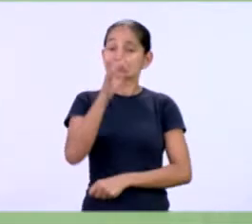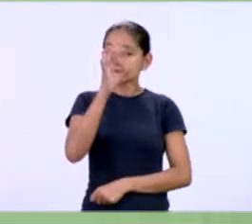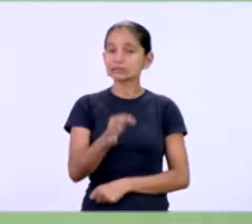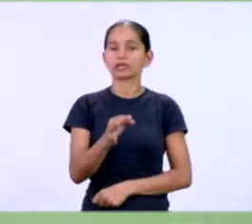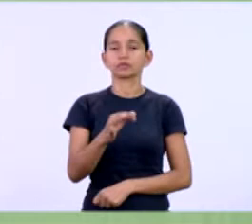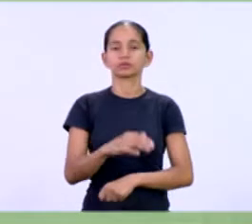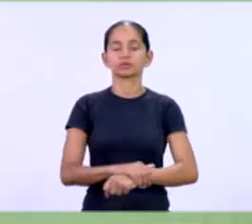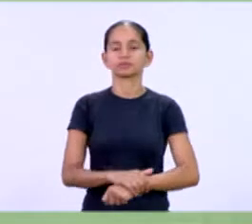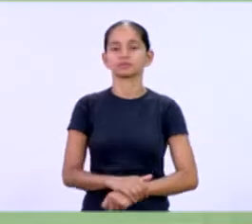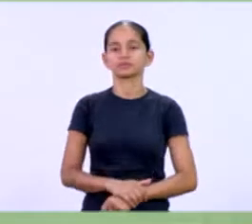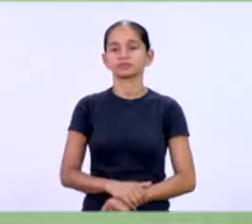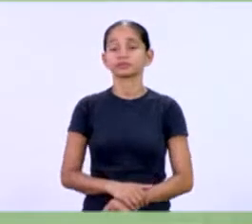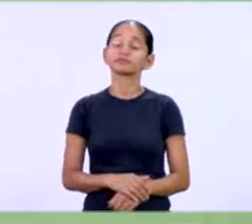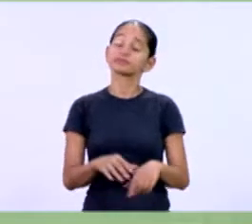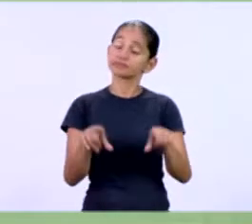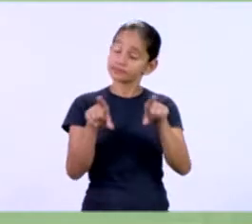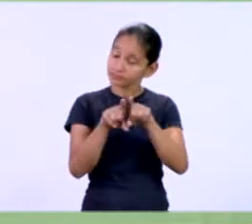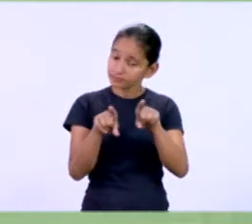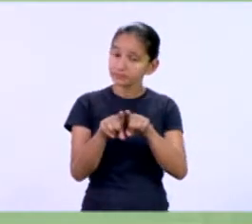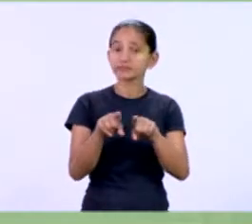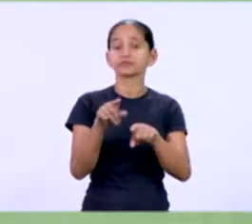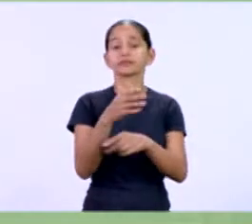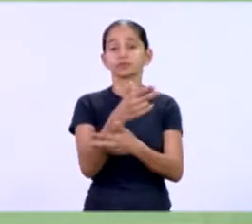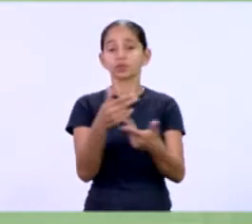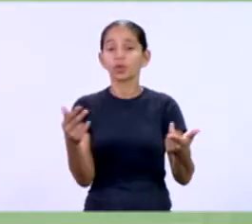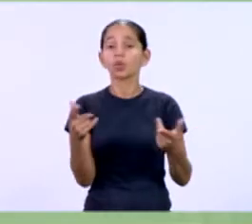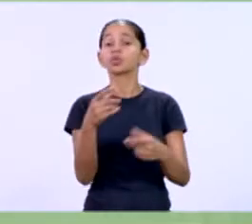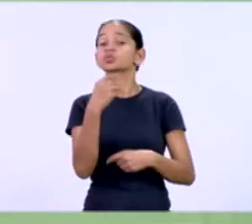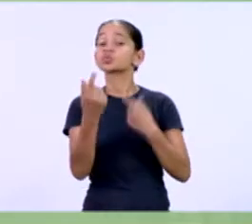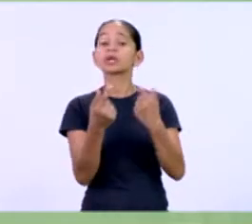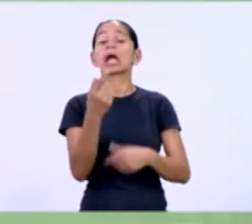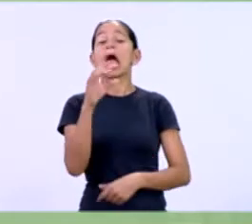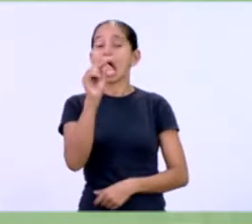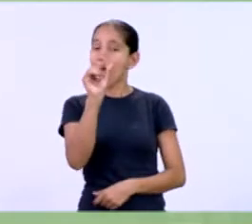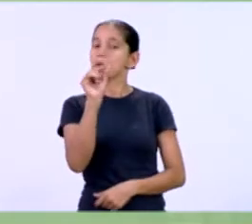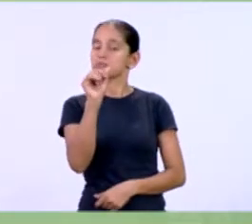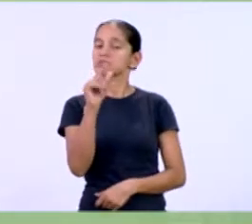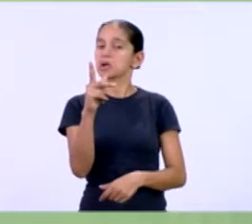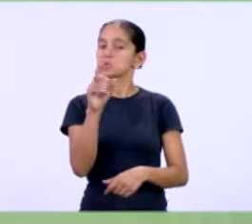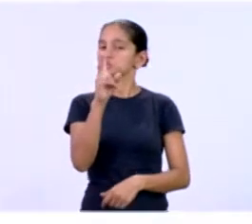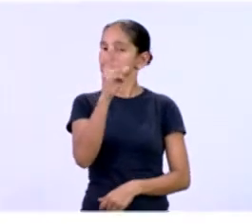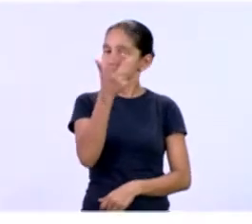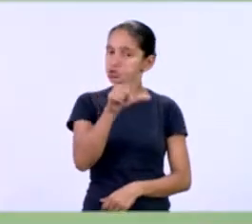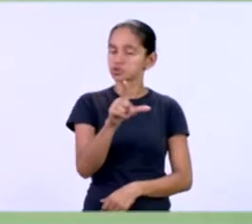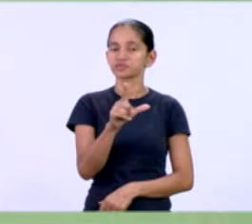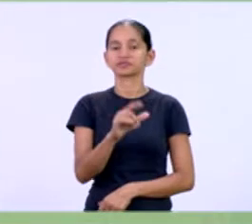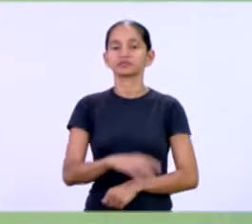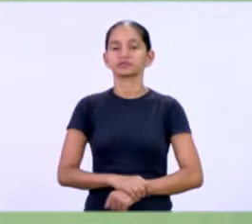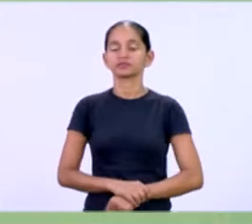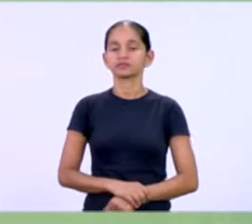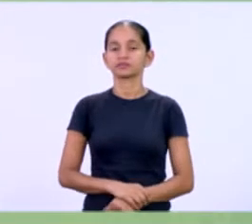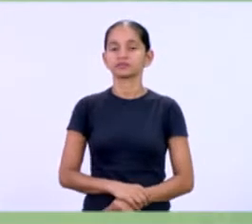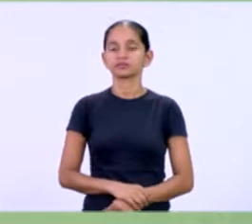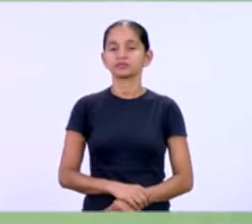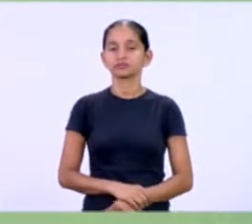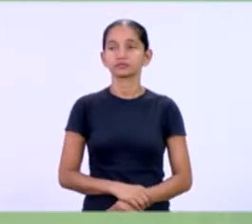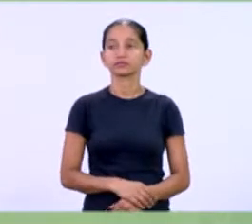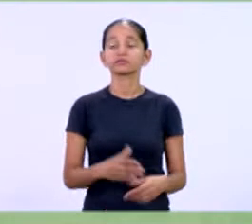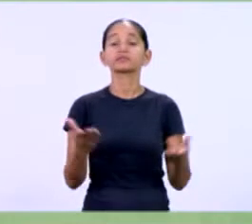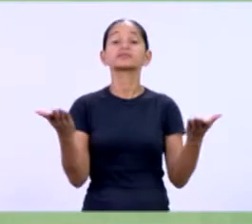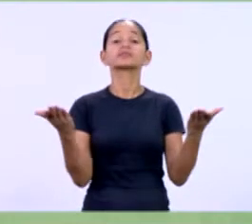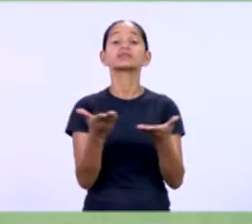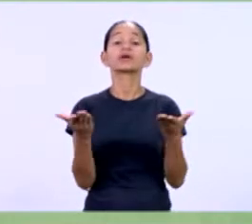serviços. Então aí também uma visão de capital de giro. Dando sequência.